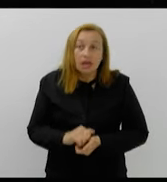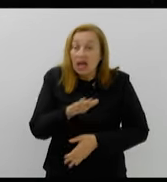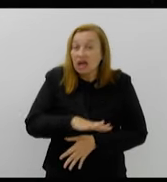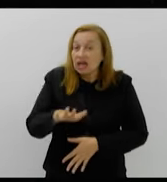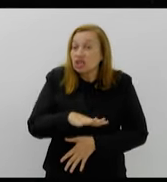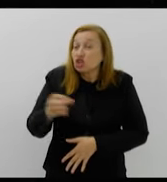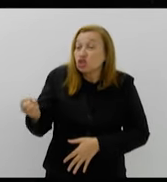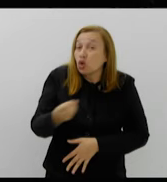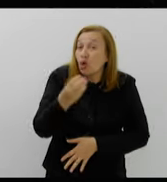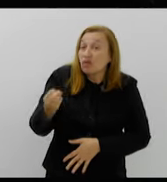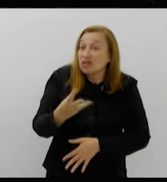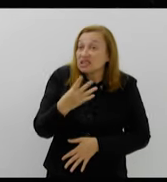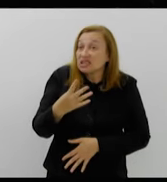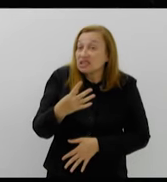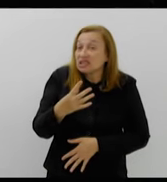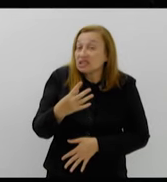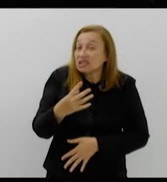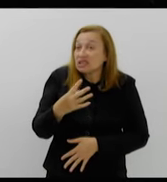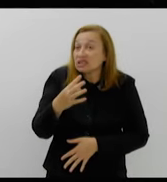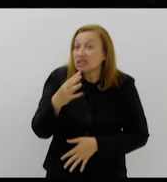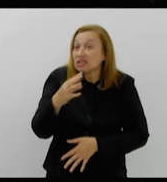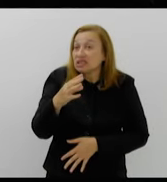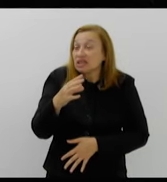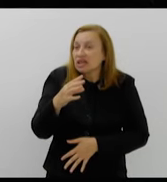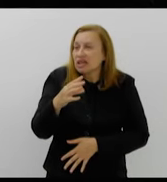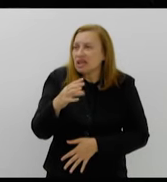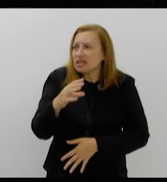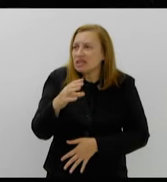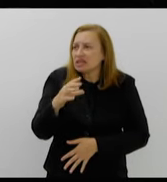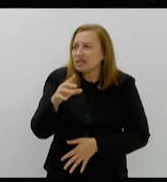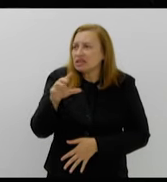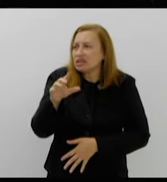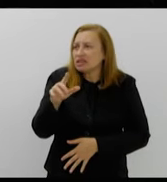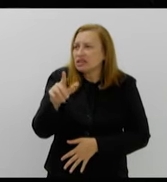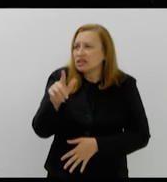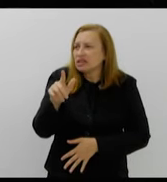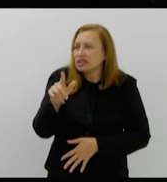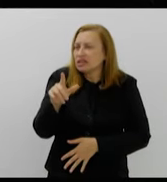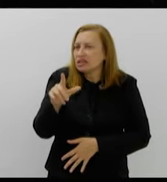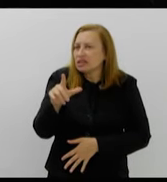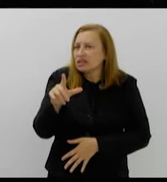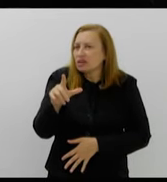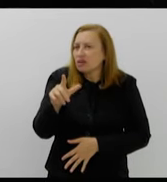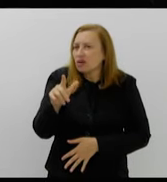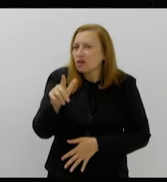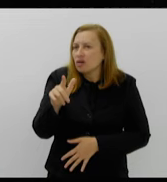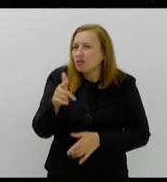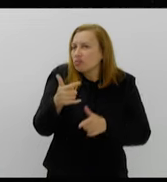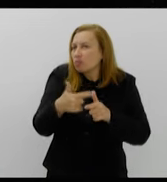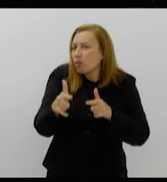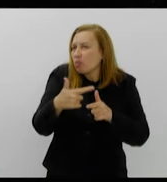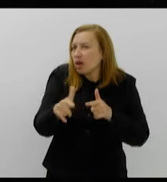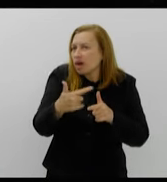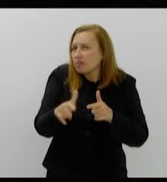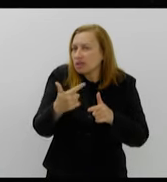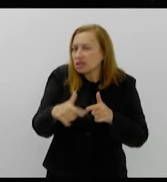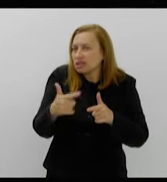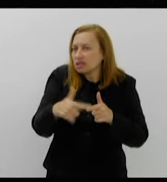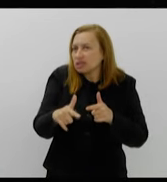novas crises pare de dormir causa um desconforto àquela família